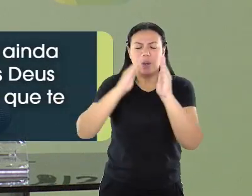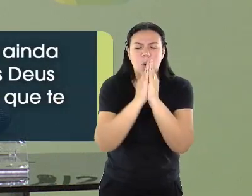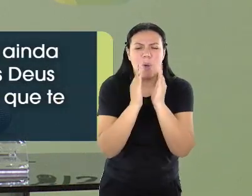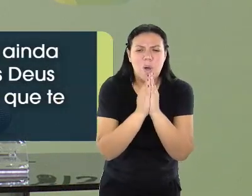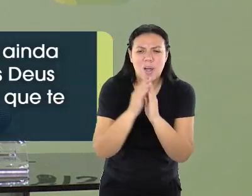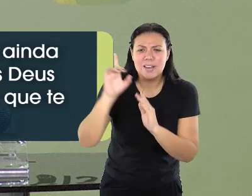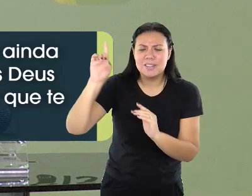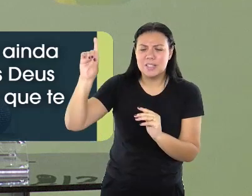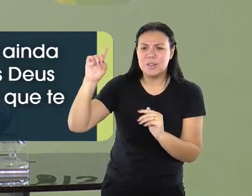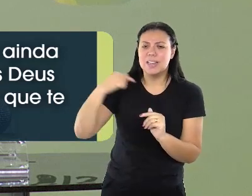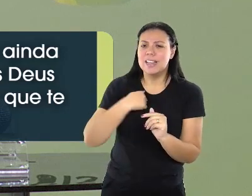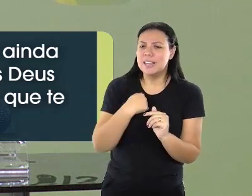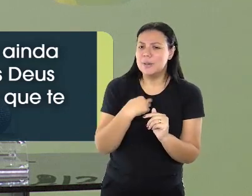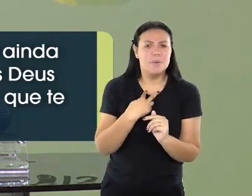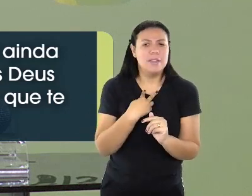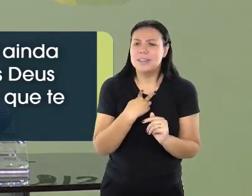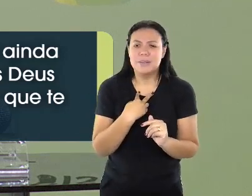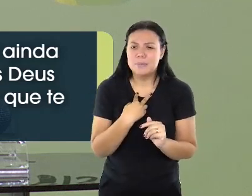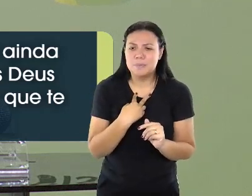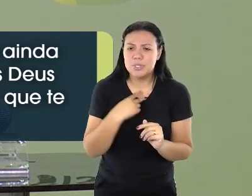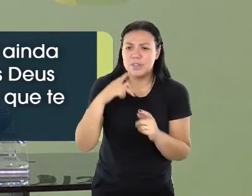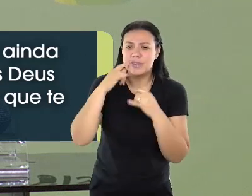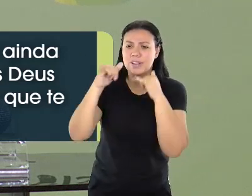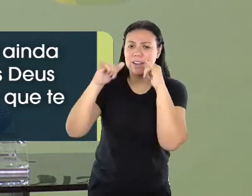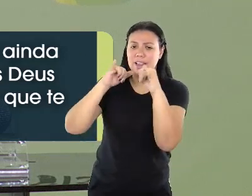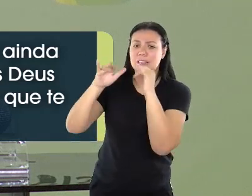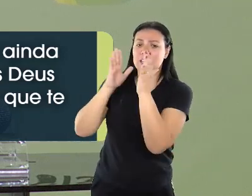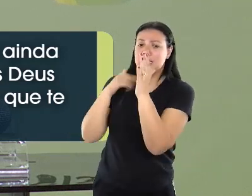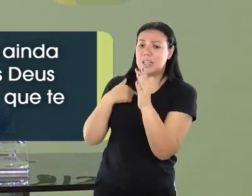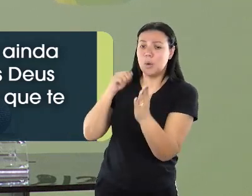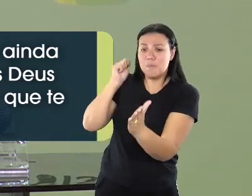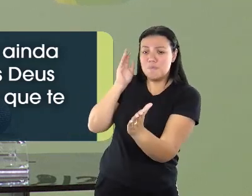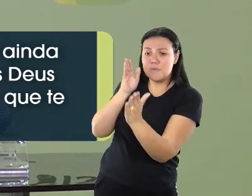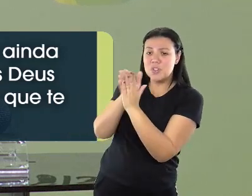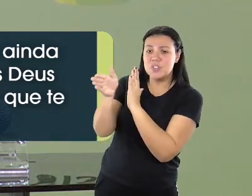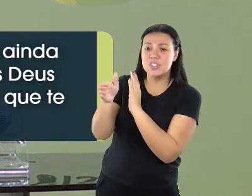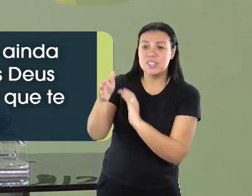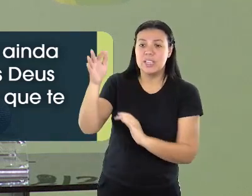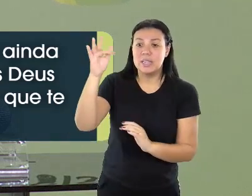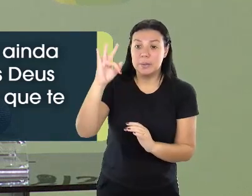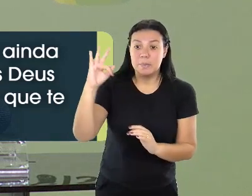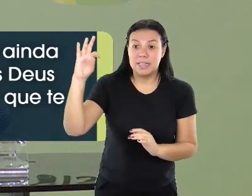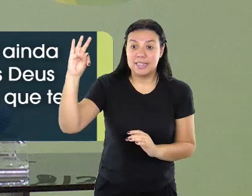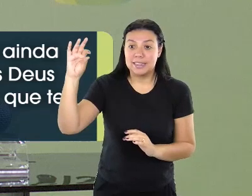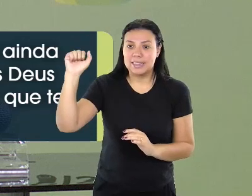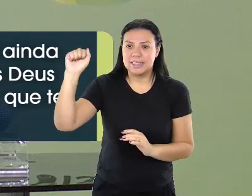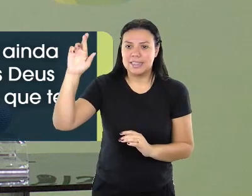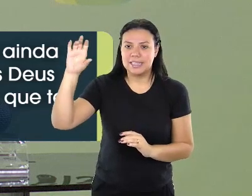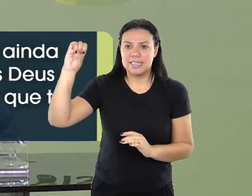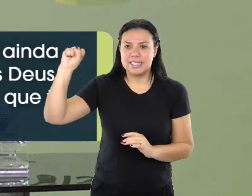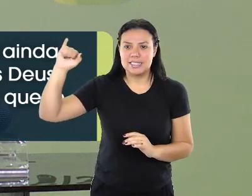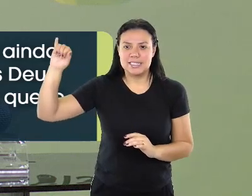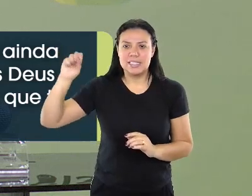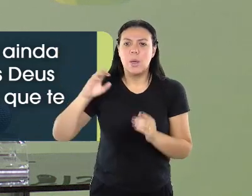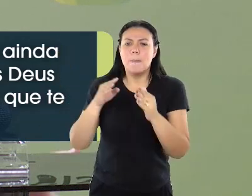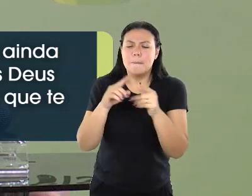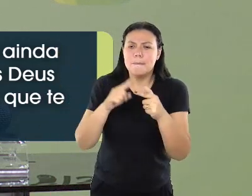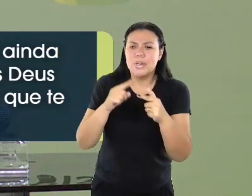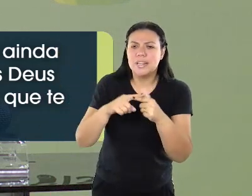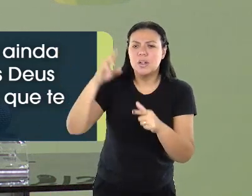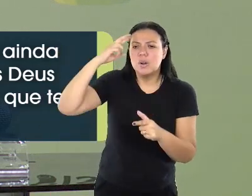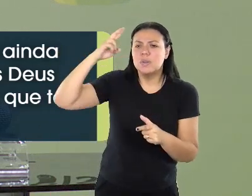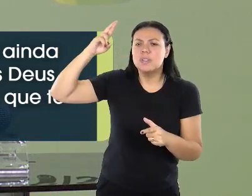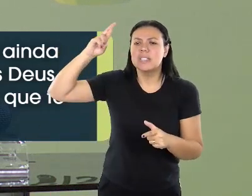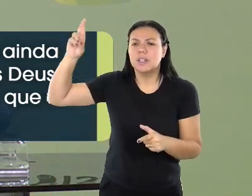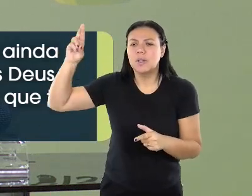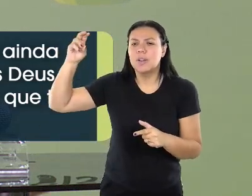ainda na minha terra? Por isso me adiantei fugindo para Tarsis, pois sabia que és Deus, clemente e